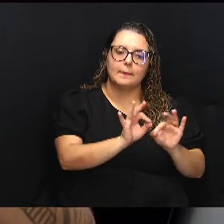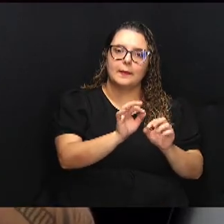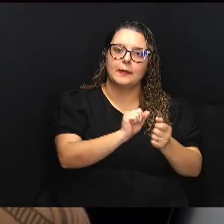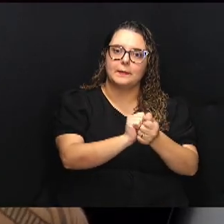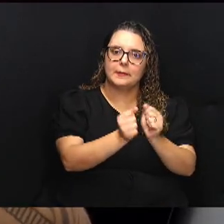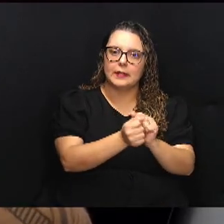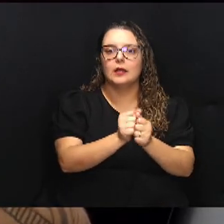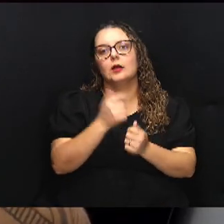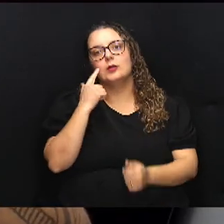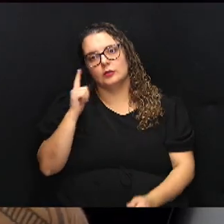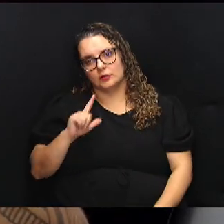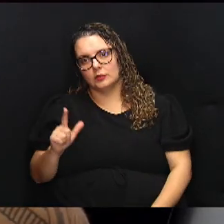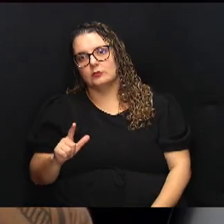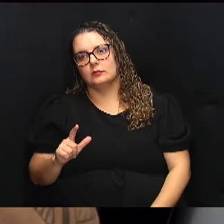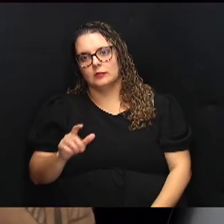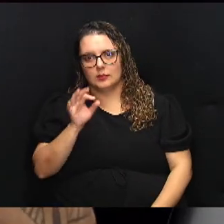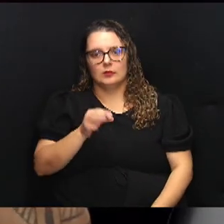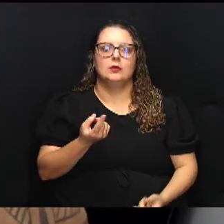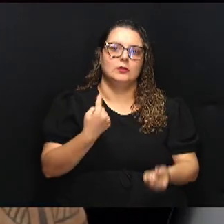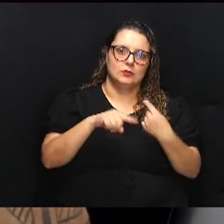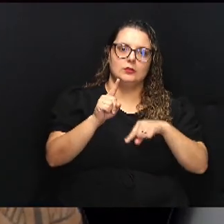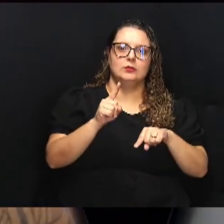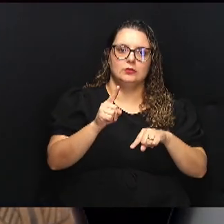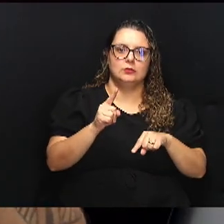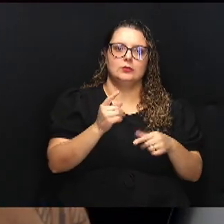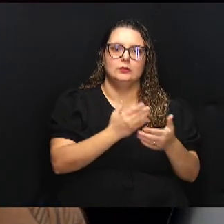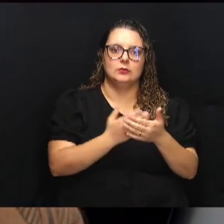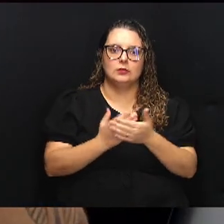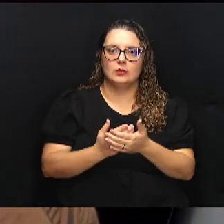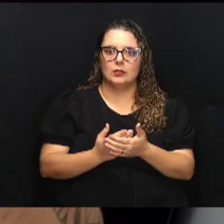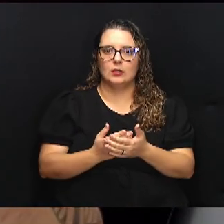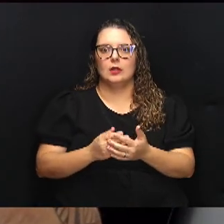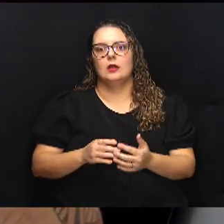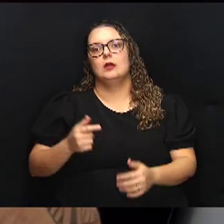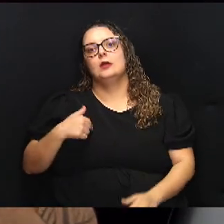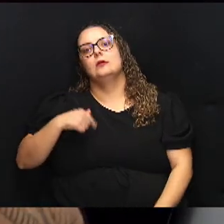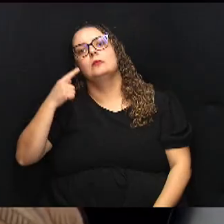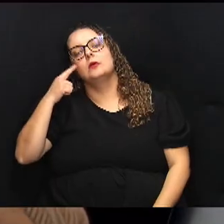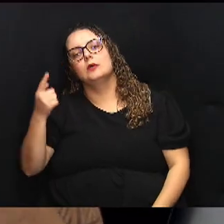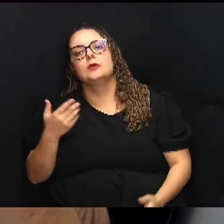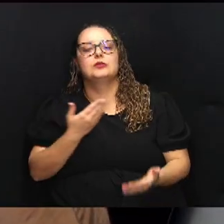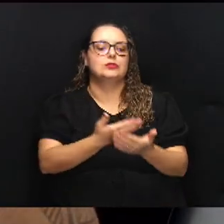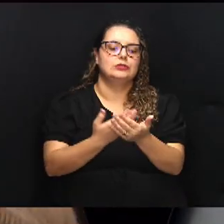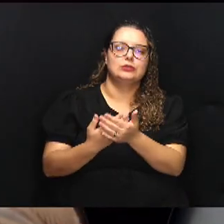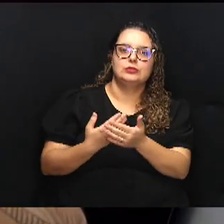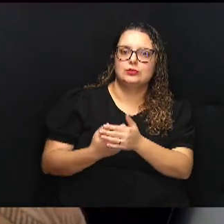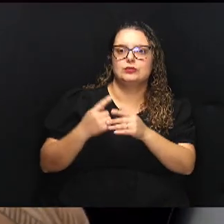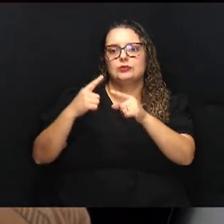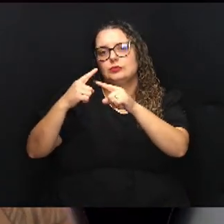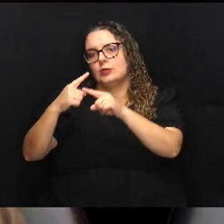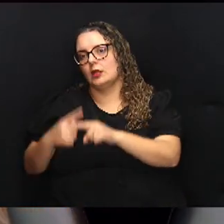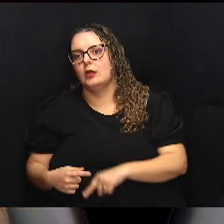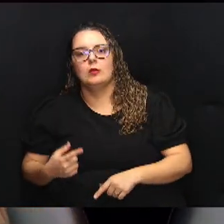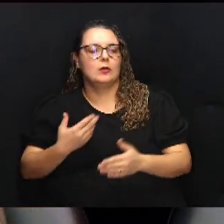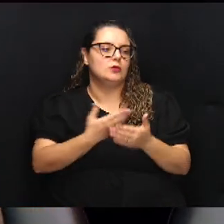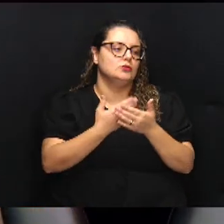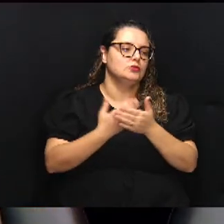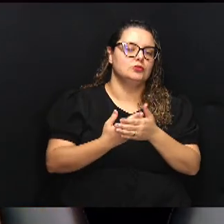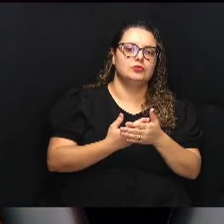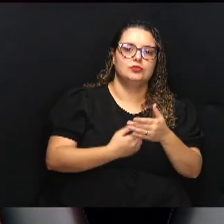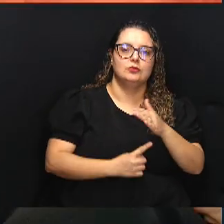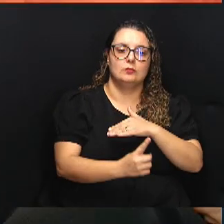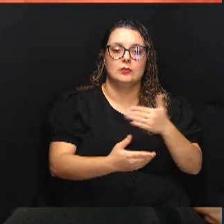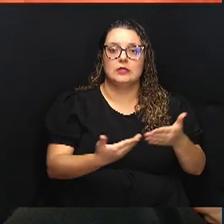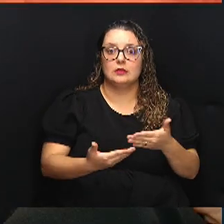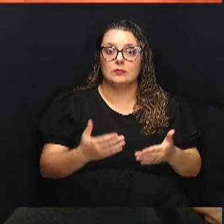Óbvio, você tem mais chance de sucesso quando você estuda. Eu estou partindo da premissa de que você já foi lá, fez o estudo dos seus concorrentes, fez o estudo de precificação básica, que